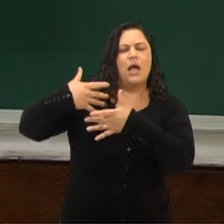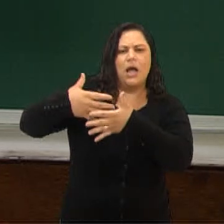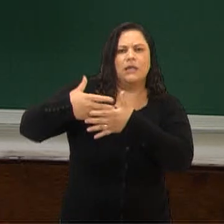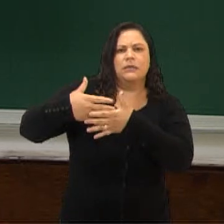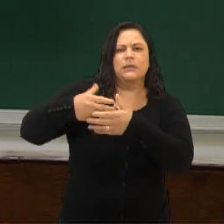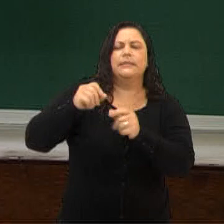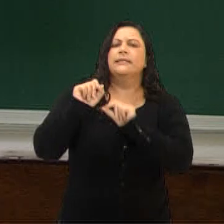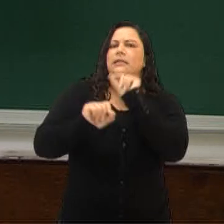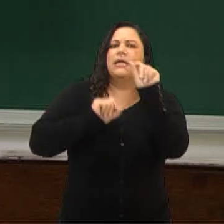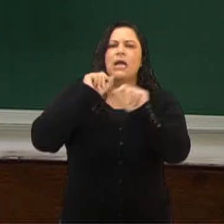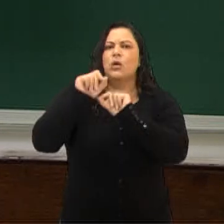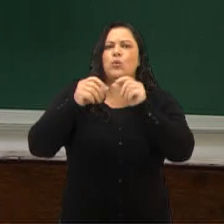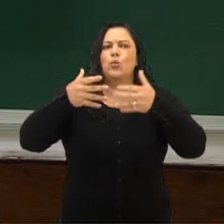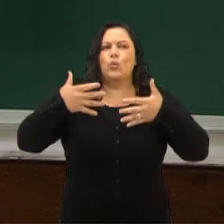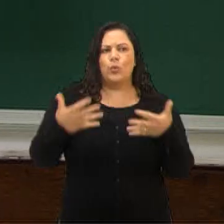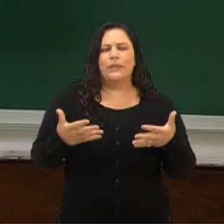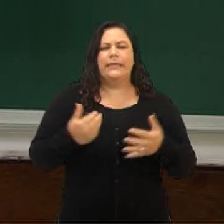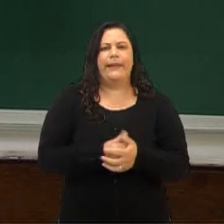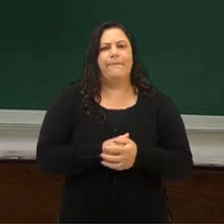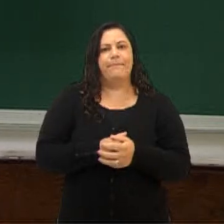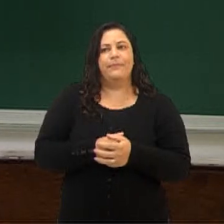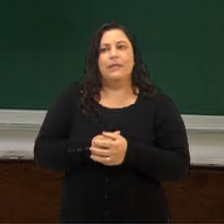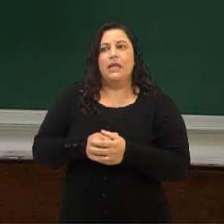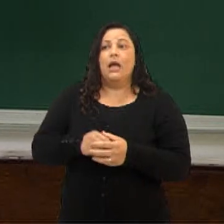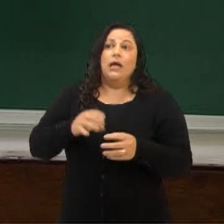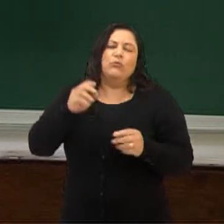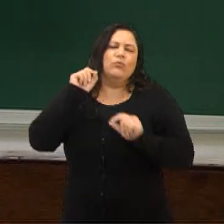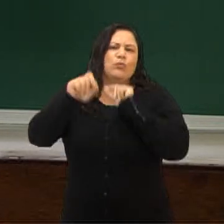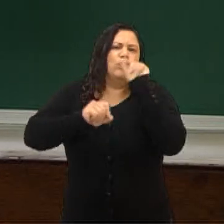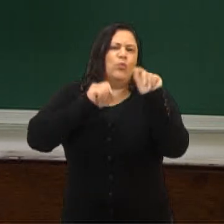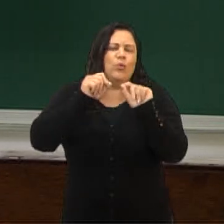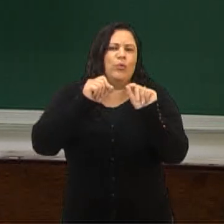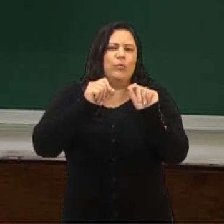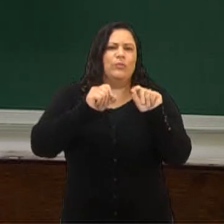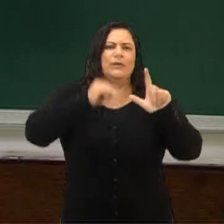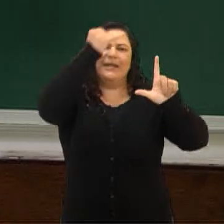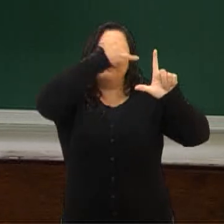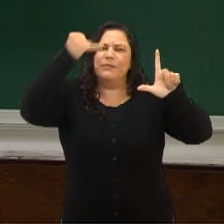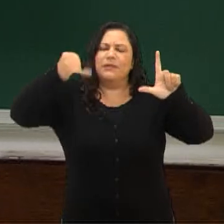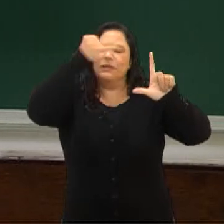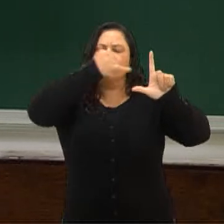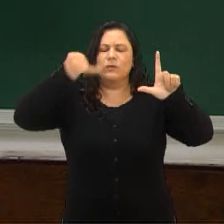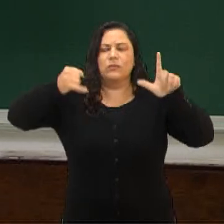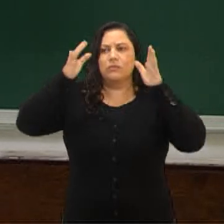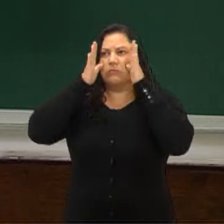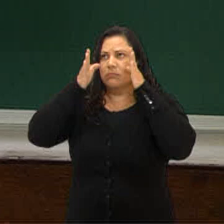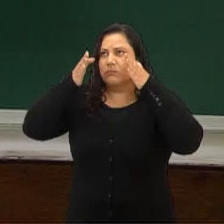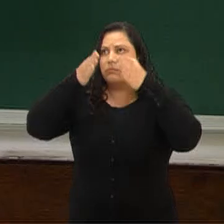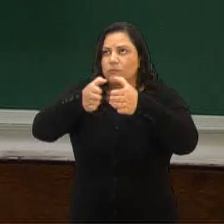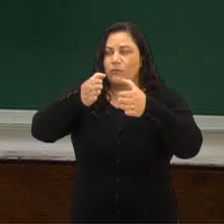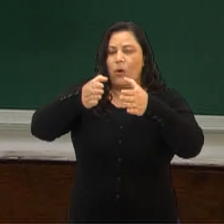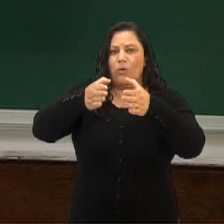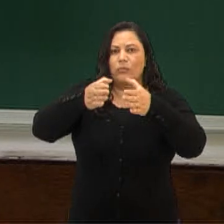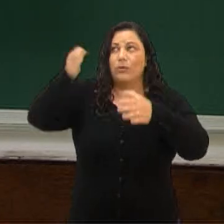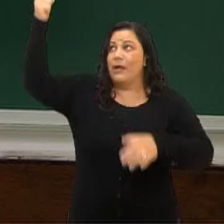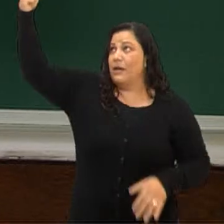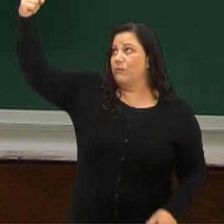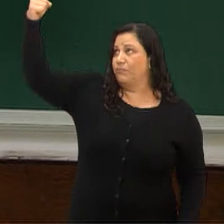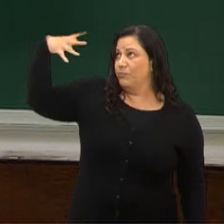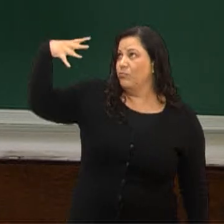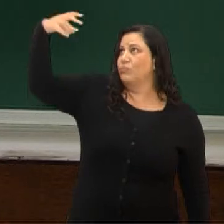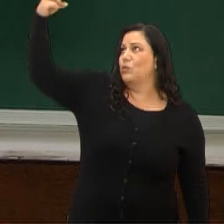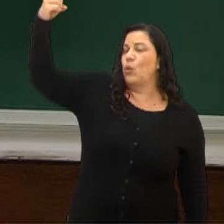luz, né? O pós-impressionismo, ele vai fugir um pouco desse foco, e ele vai partir sempre para as sensações mais emocionais, que seria